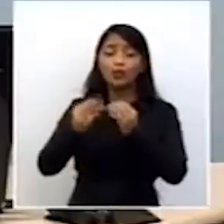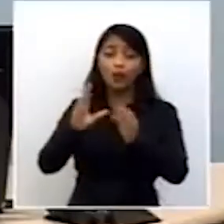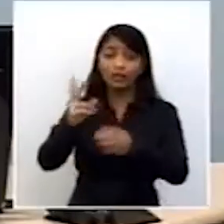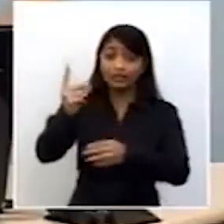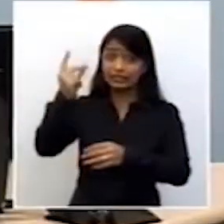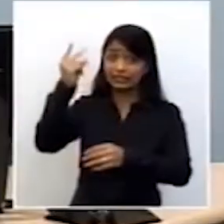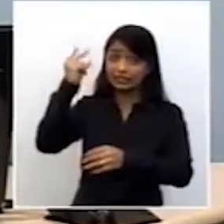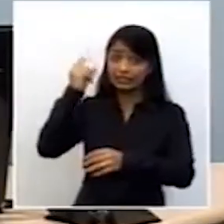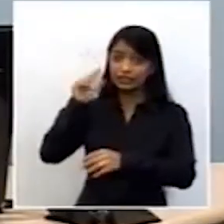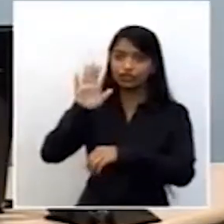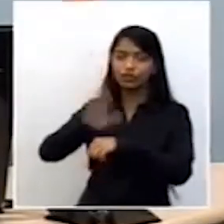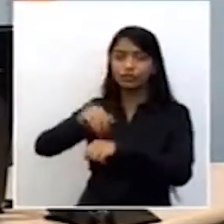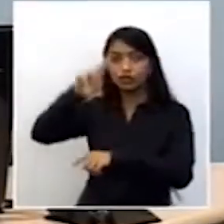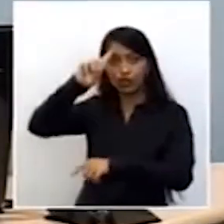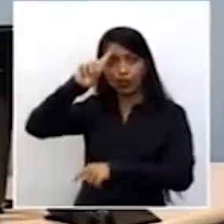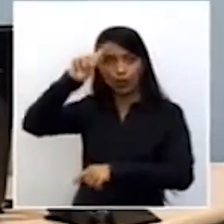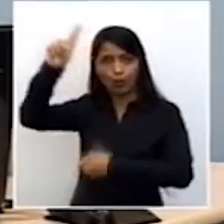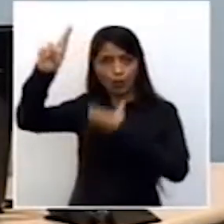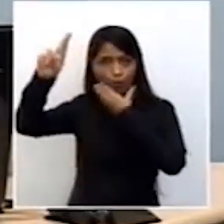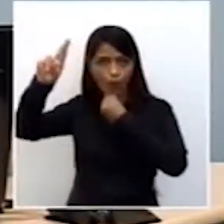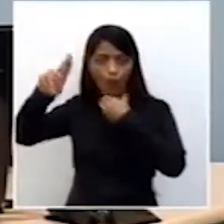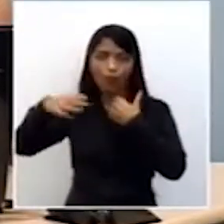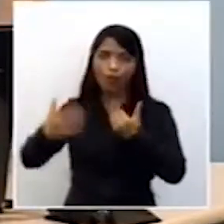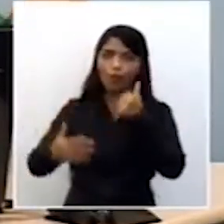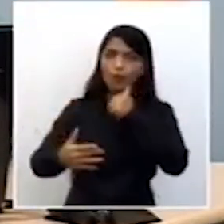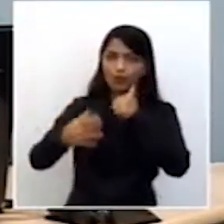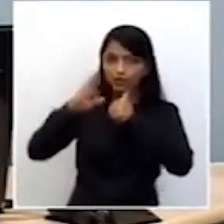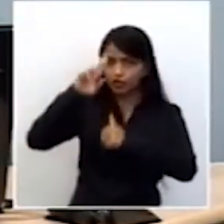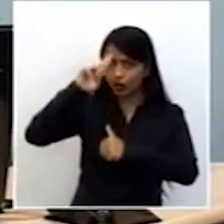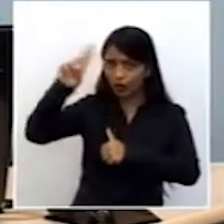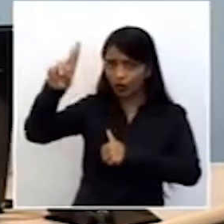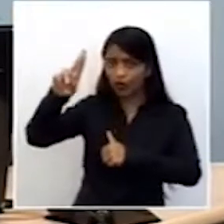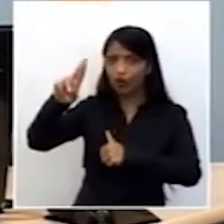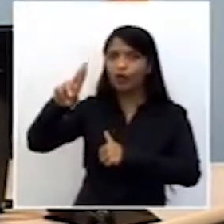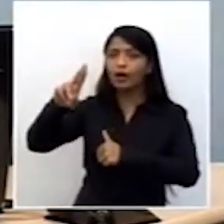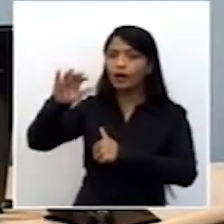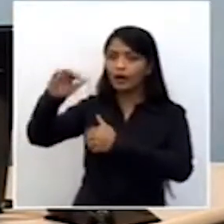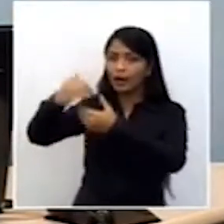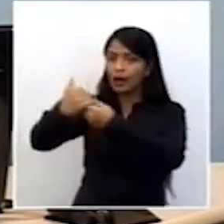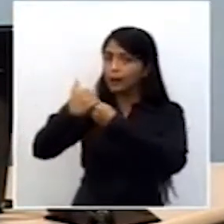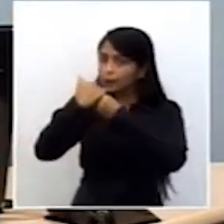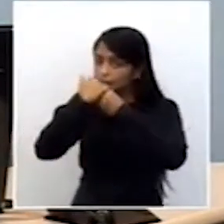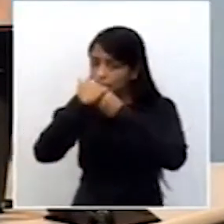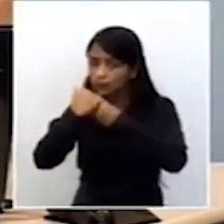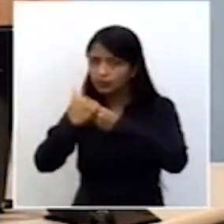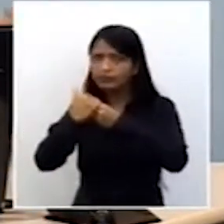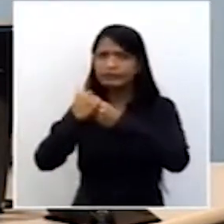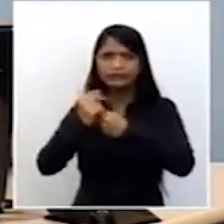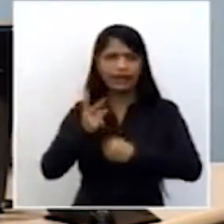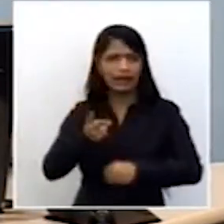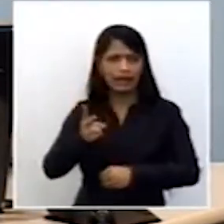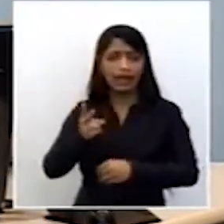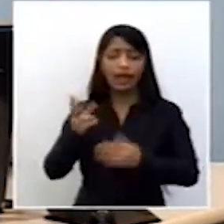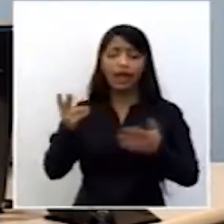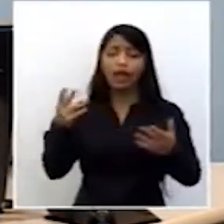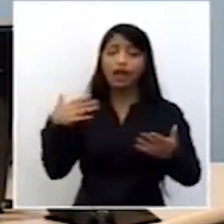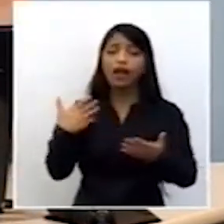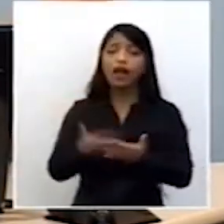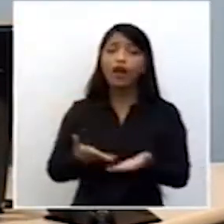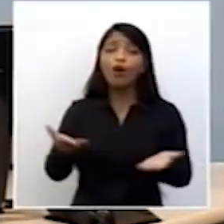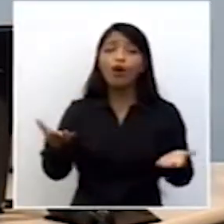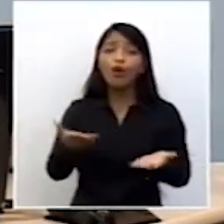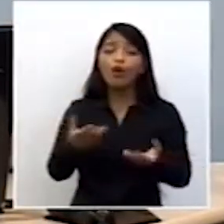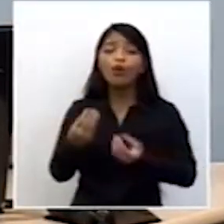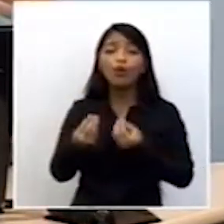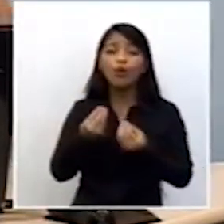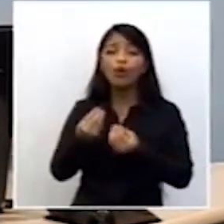Antigamente, a gente era senhor e senhora. Bença, né? Senhor, senhora. Hoje em dia, às vezes chamam só